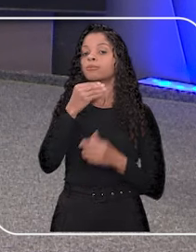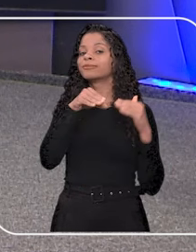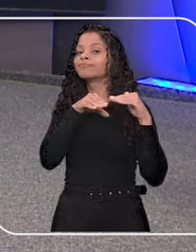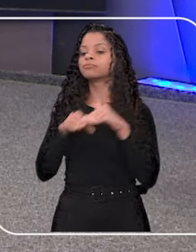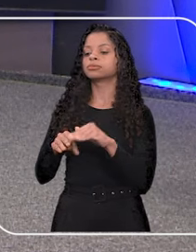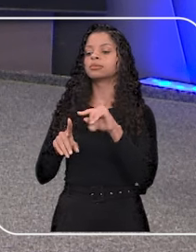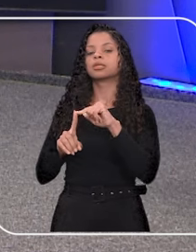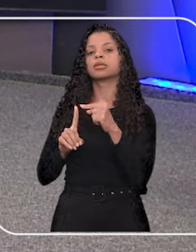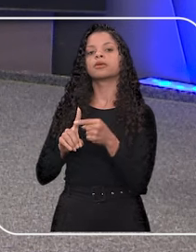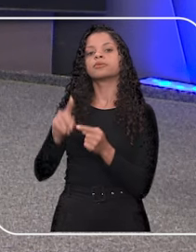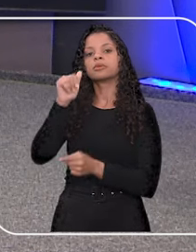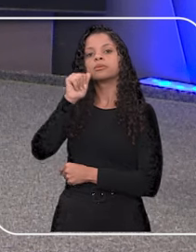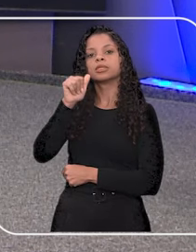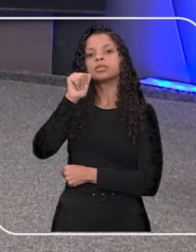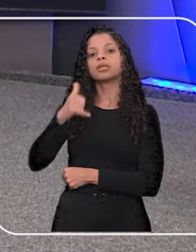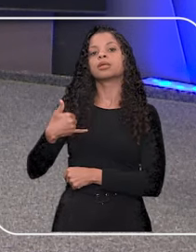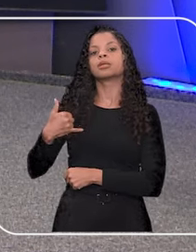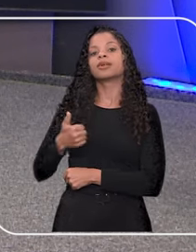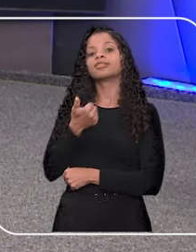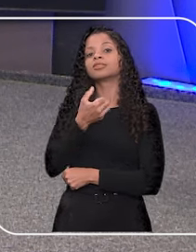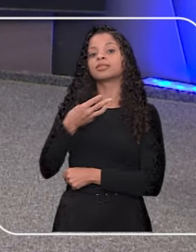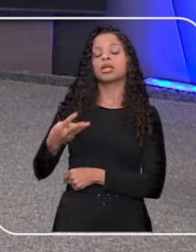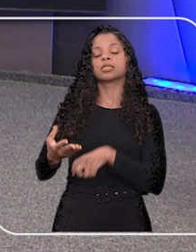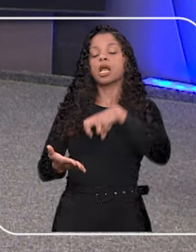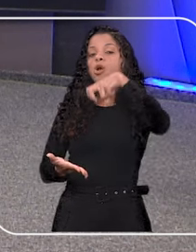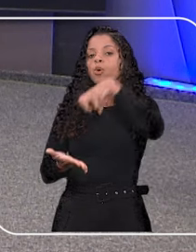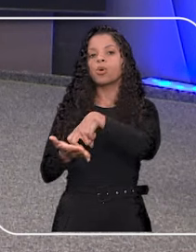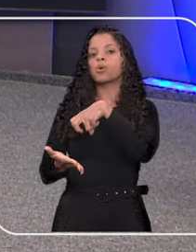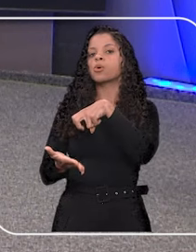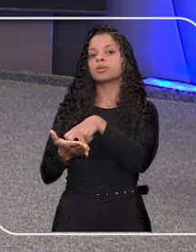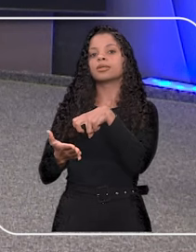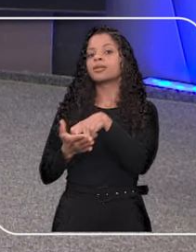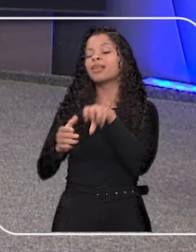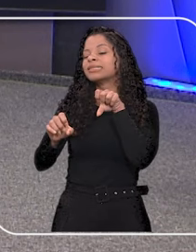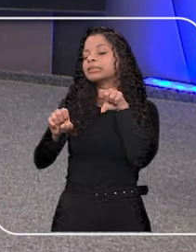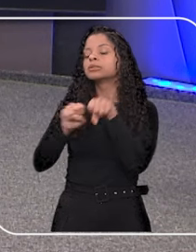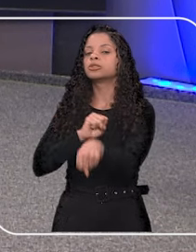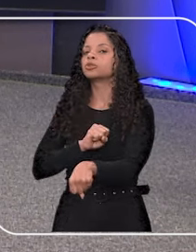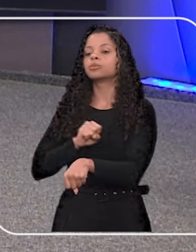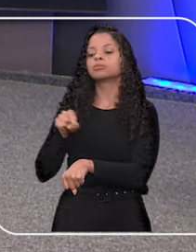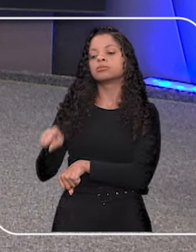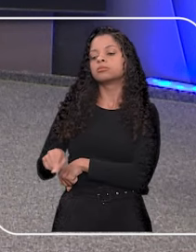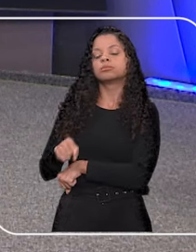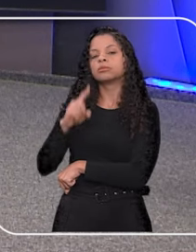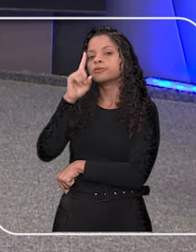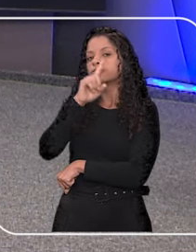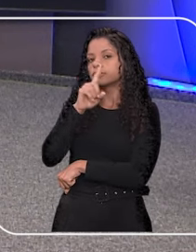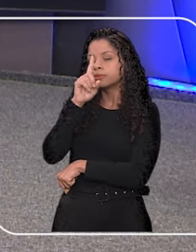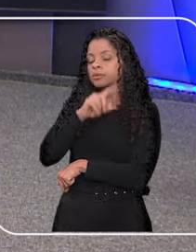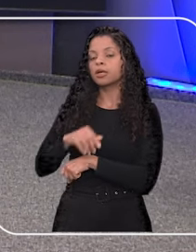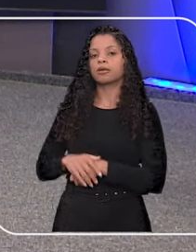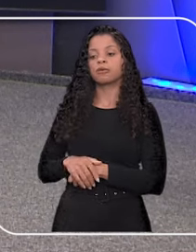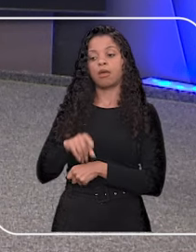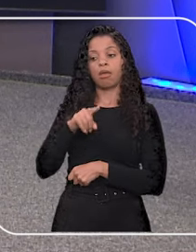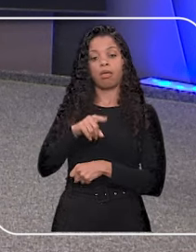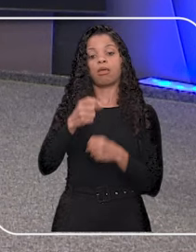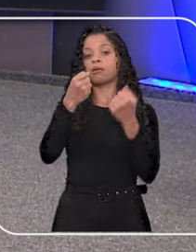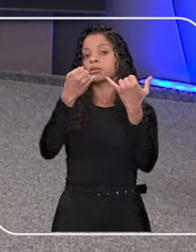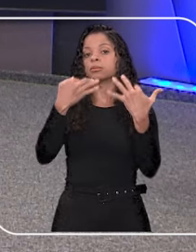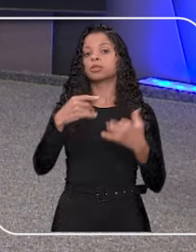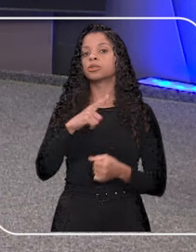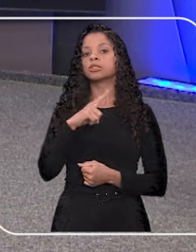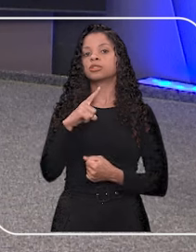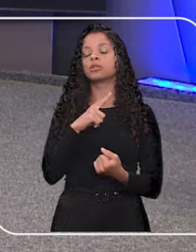menina de 13 anos foi condenado por estupro de vulnerável ele alegou ao STJ que mantinha relacionamento